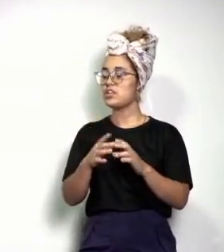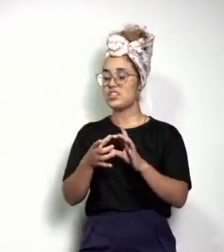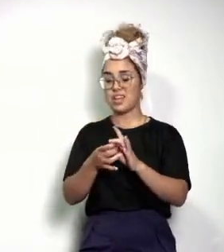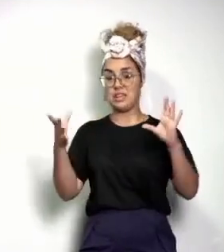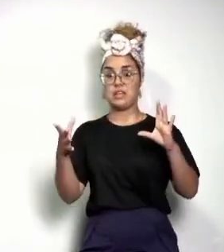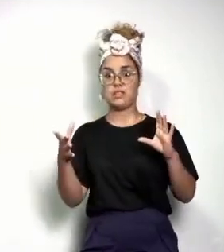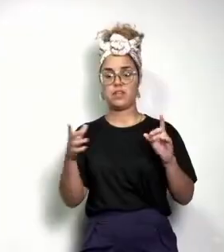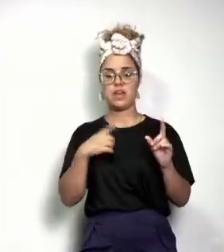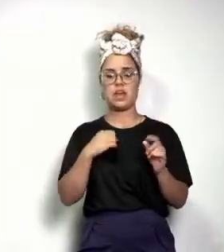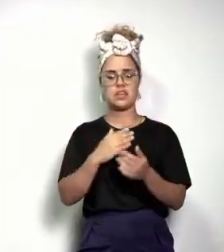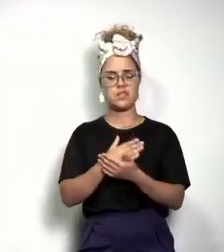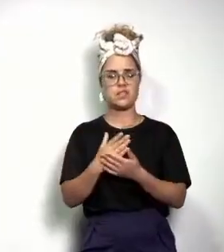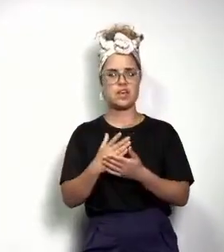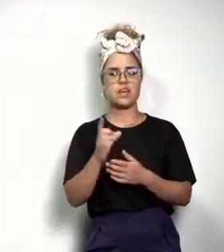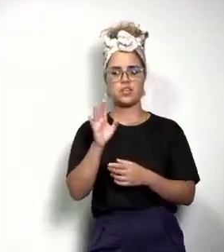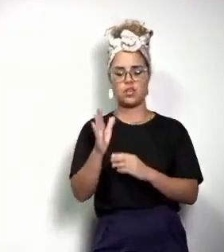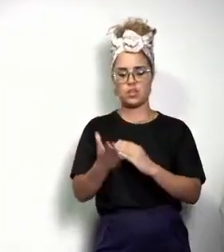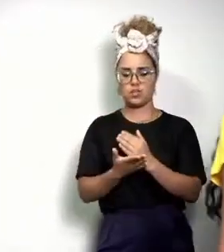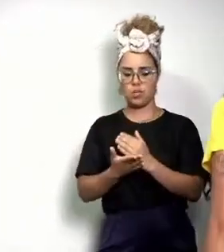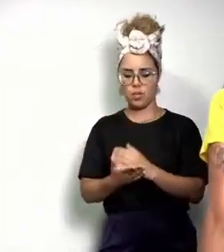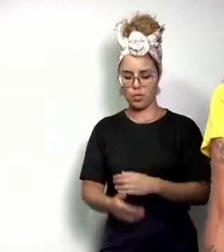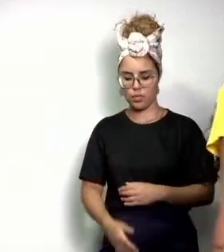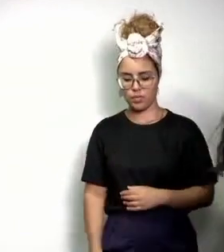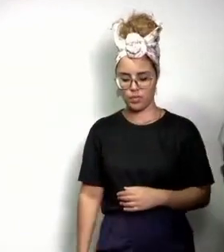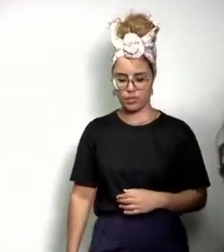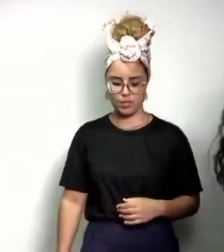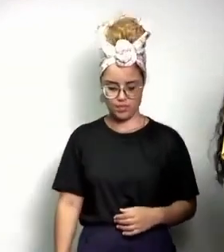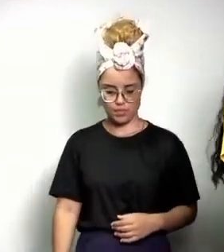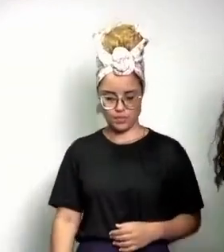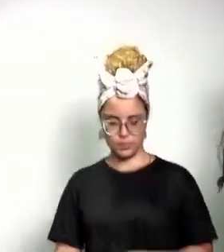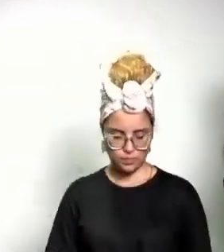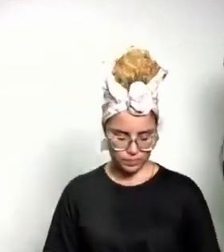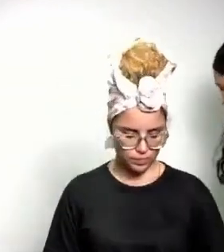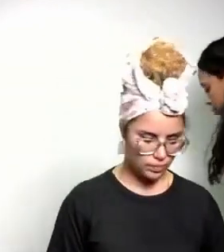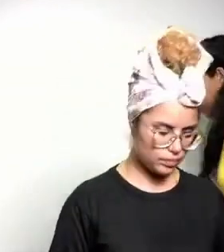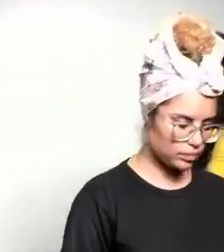solto, então ele vai ficar só na sua mão.